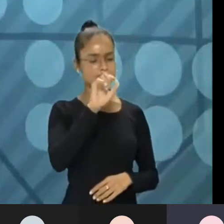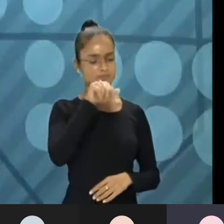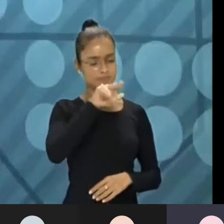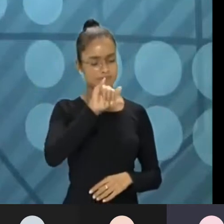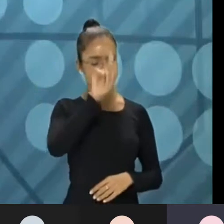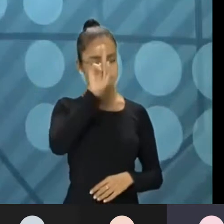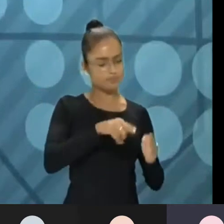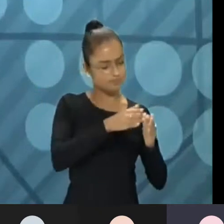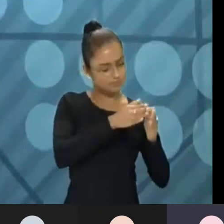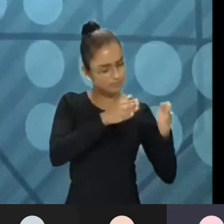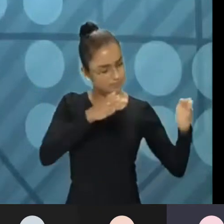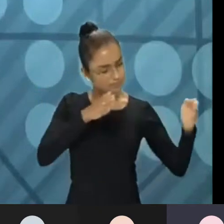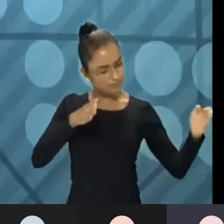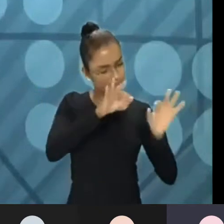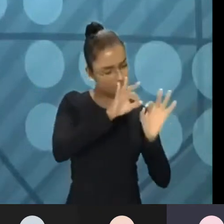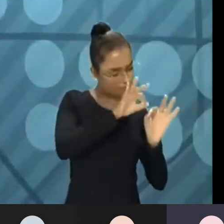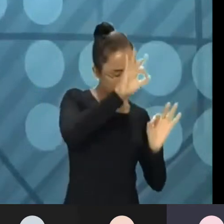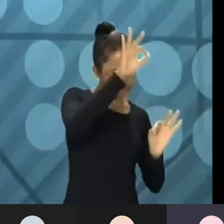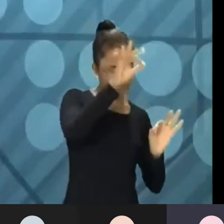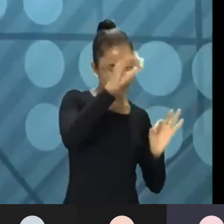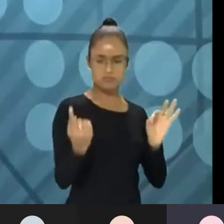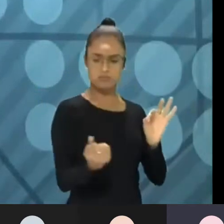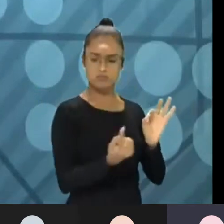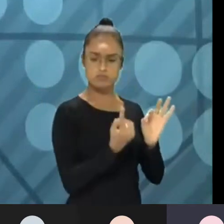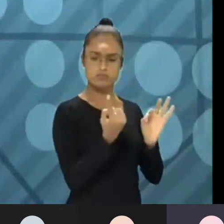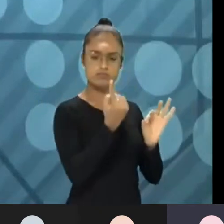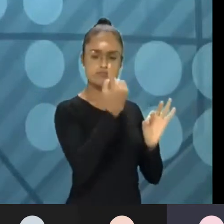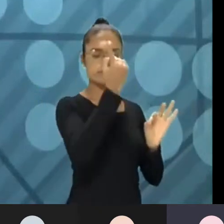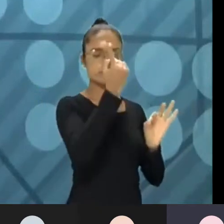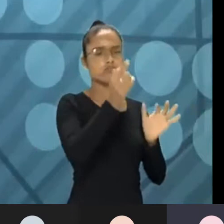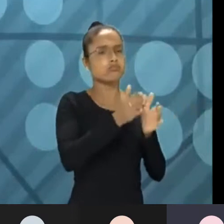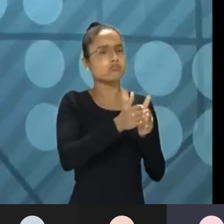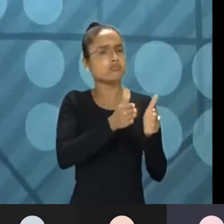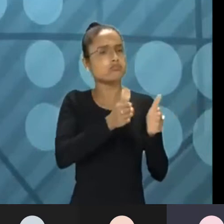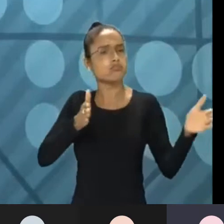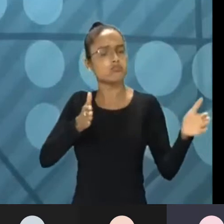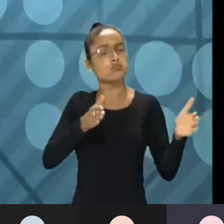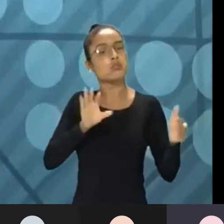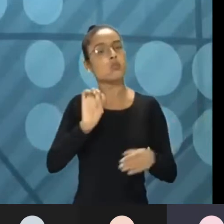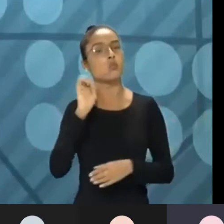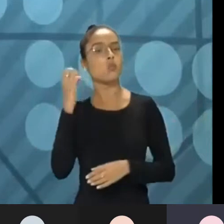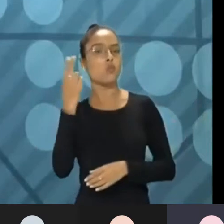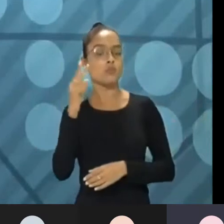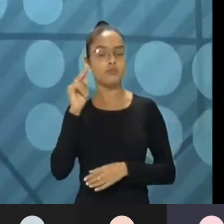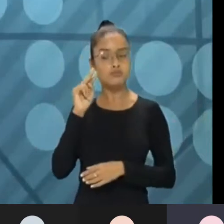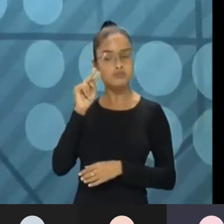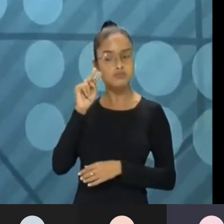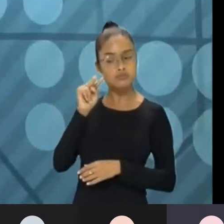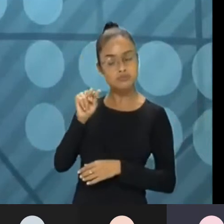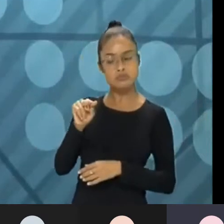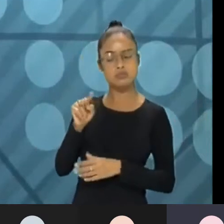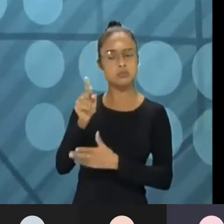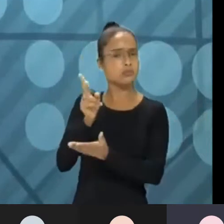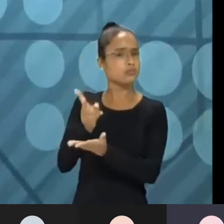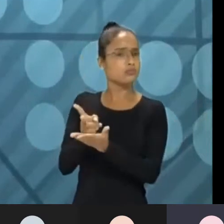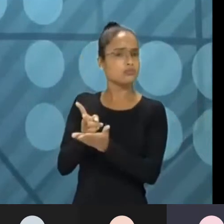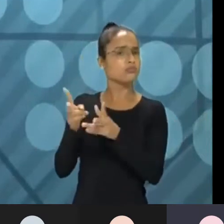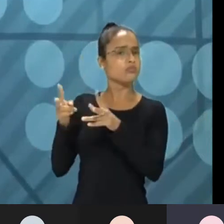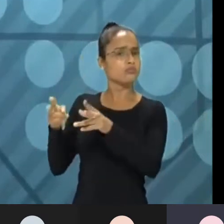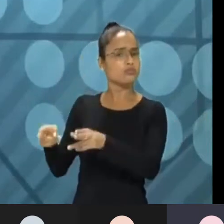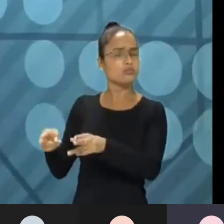altura, e você então faz um estudo dessas massas, tá? Ou ainda, você pode utilizar o mesmo